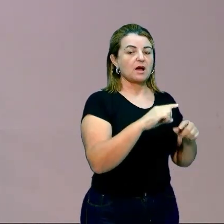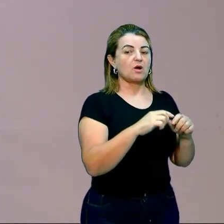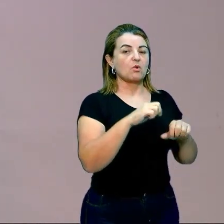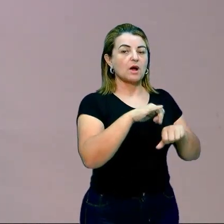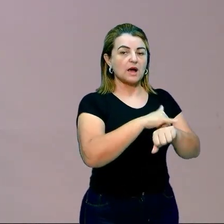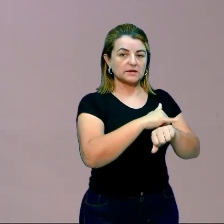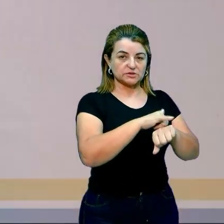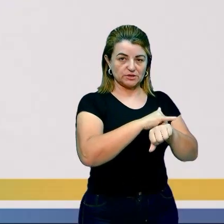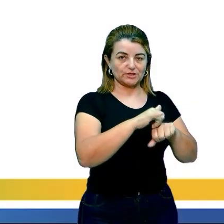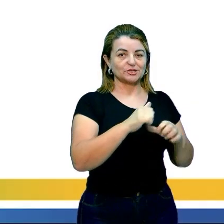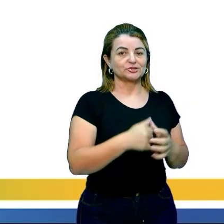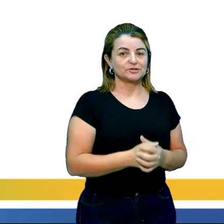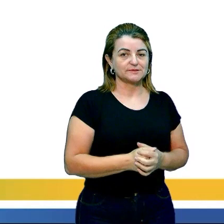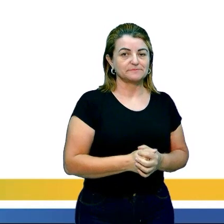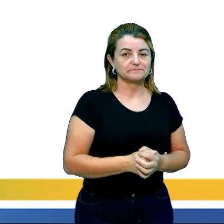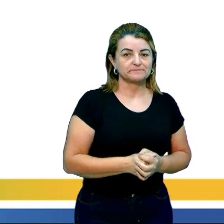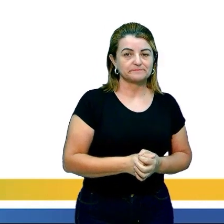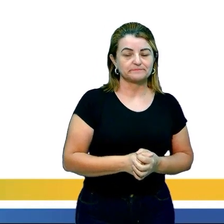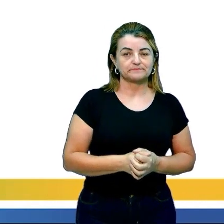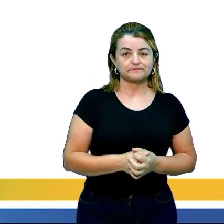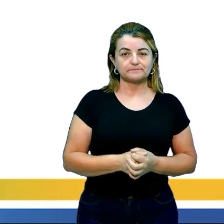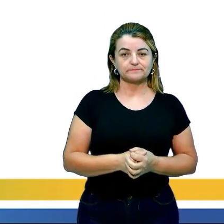pelos atenienses